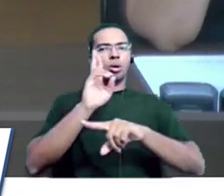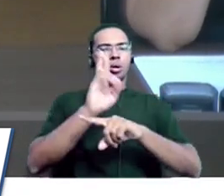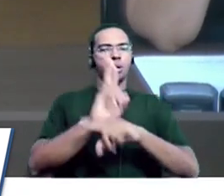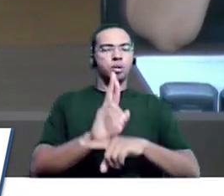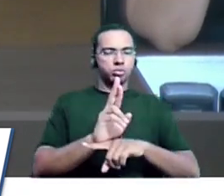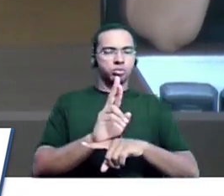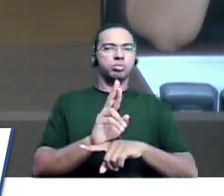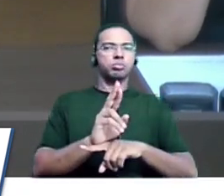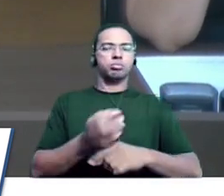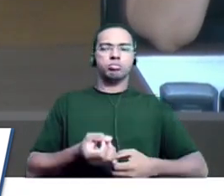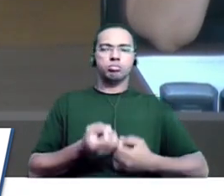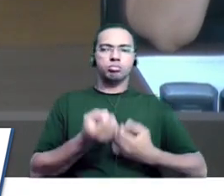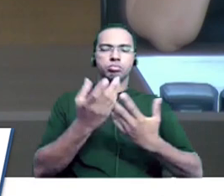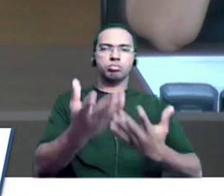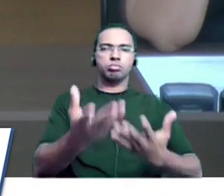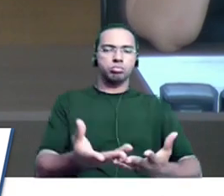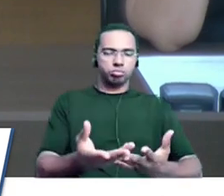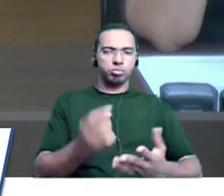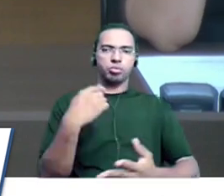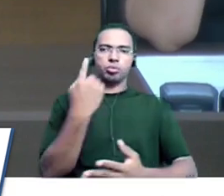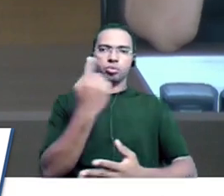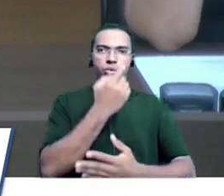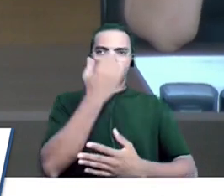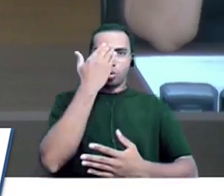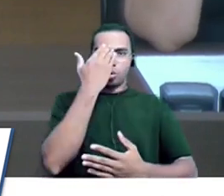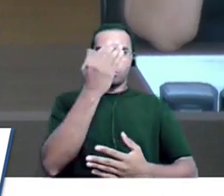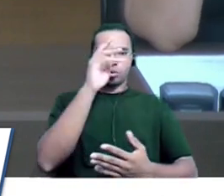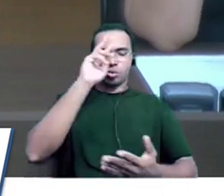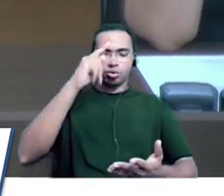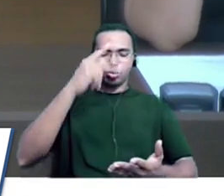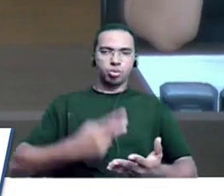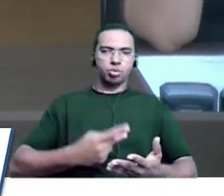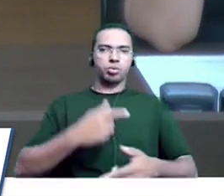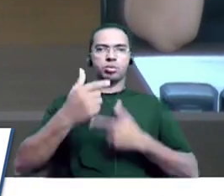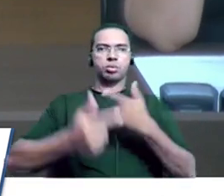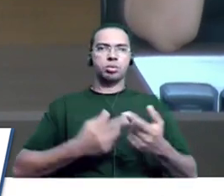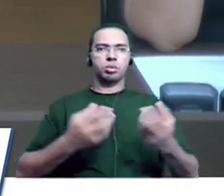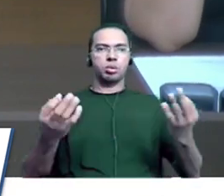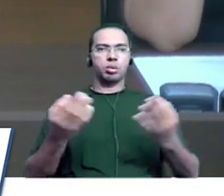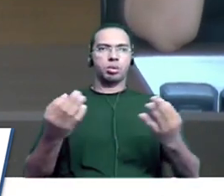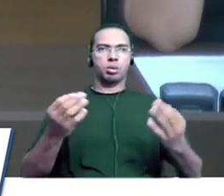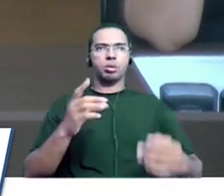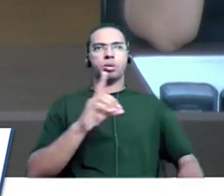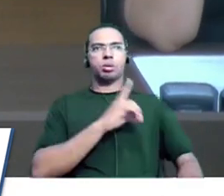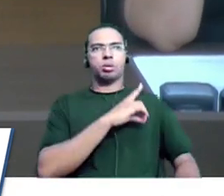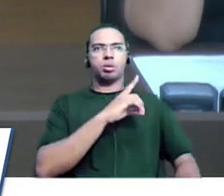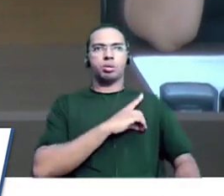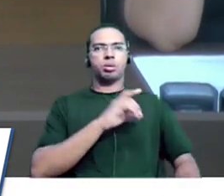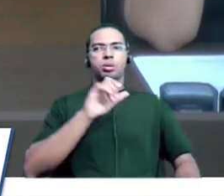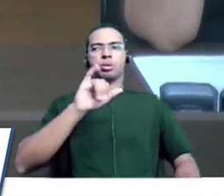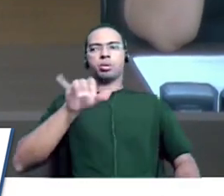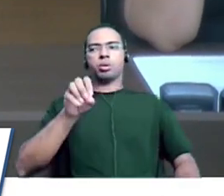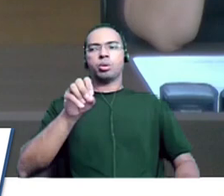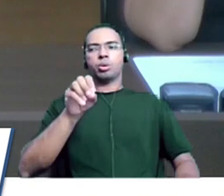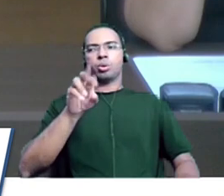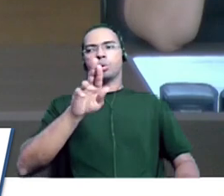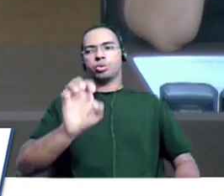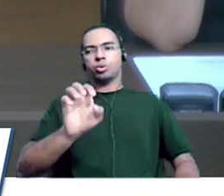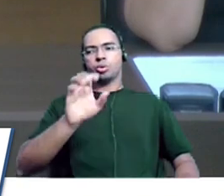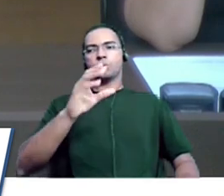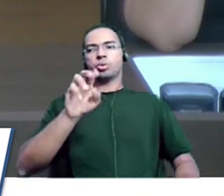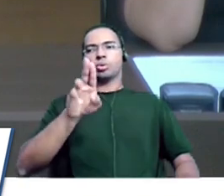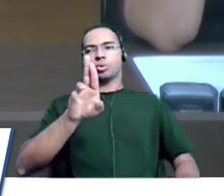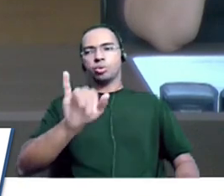expressão de nossa gratidão e reconhecimento pelo trabalho excepcional do delegado Jorge Amaury Cury Neto. Seu